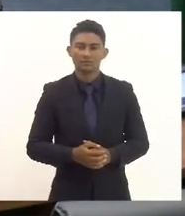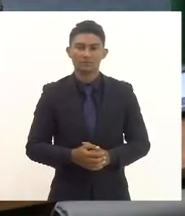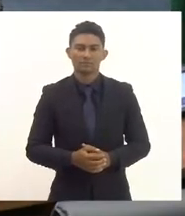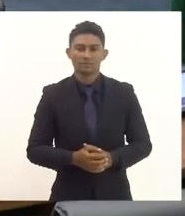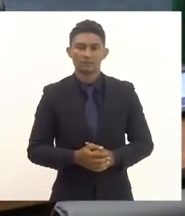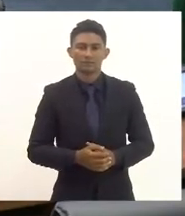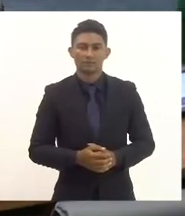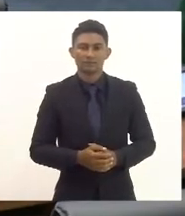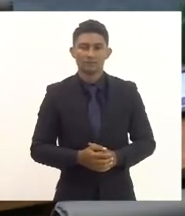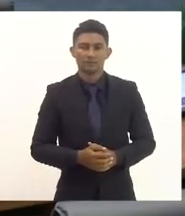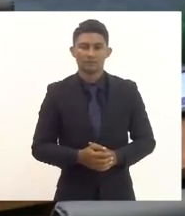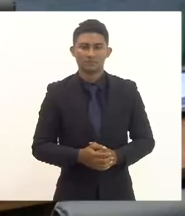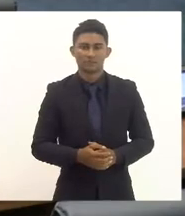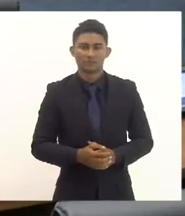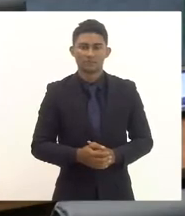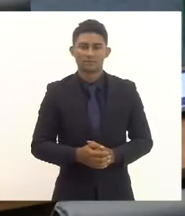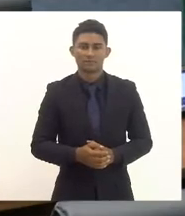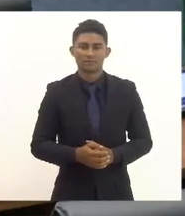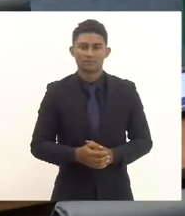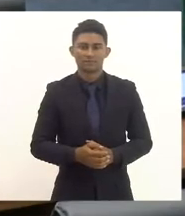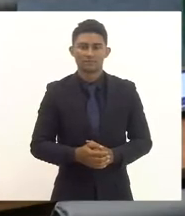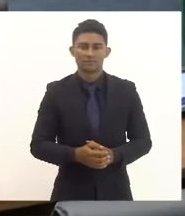E aí